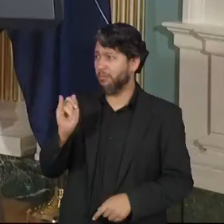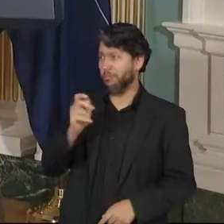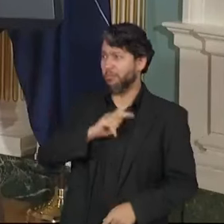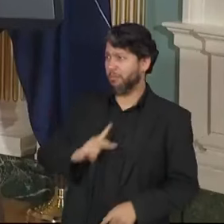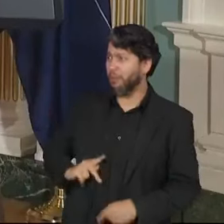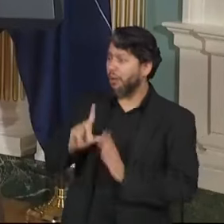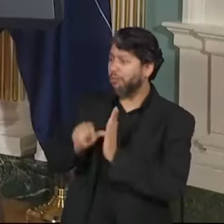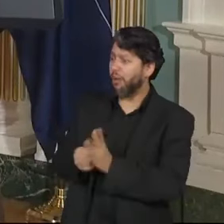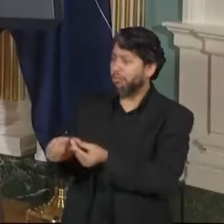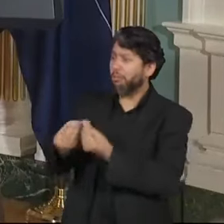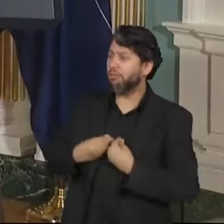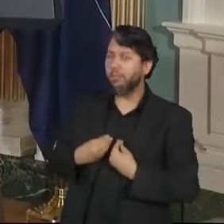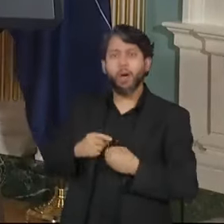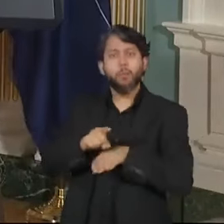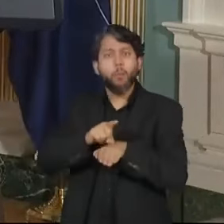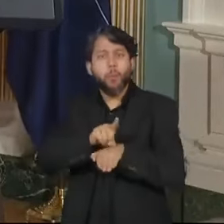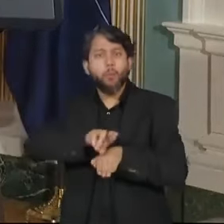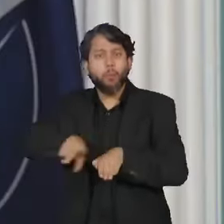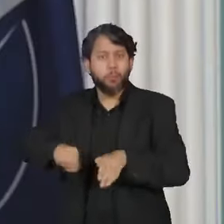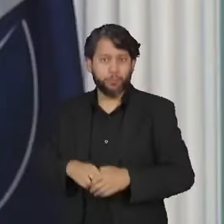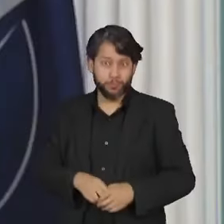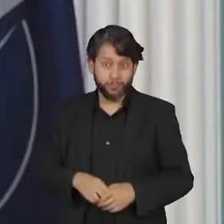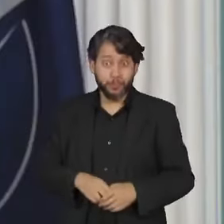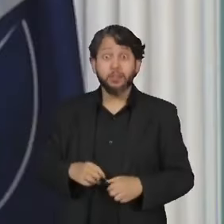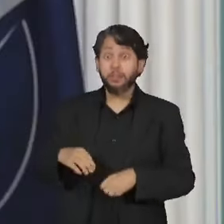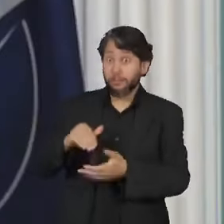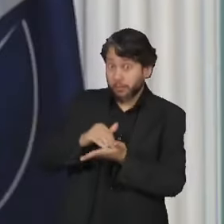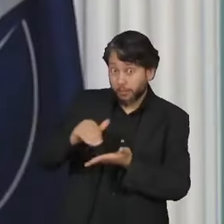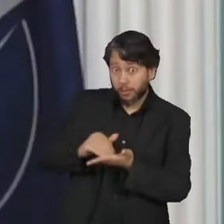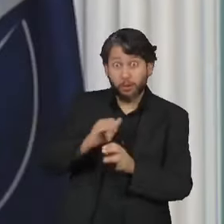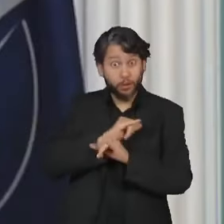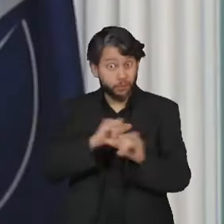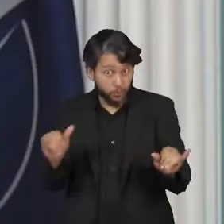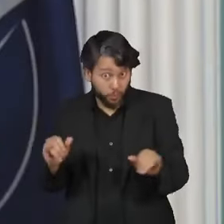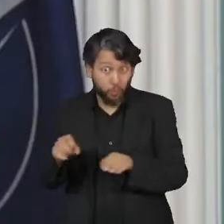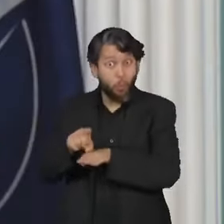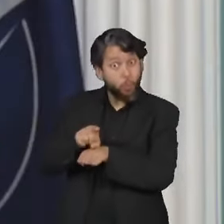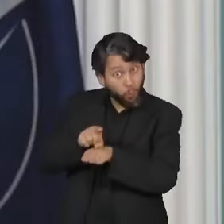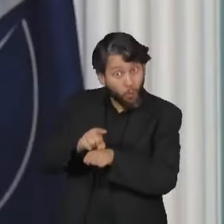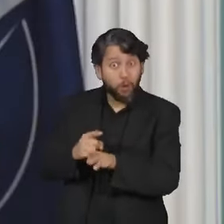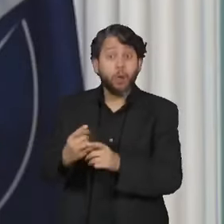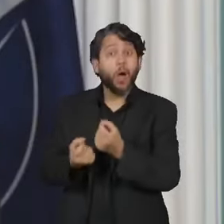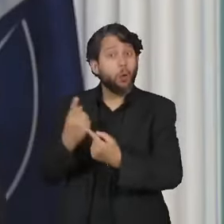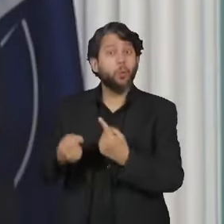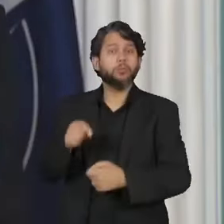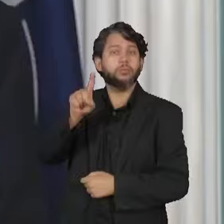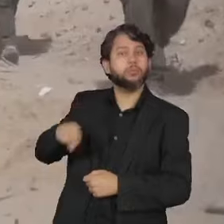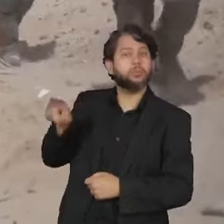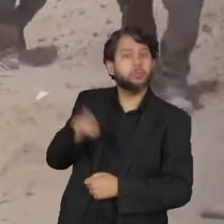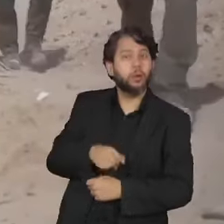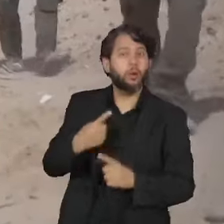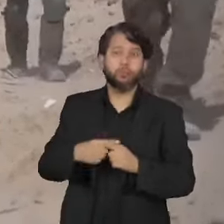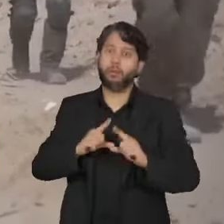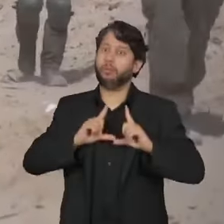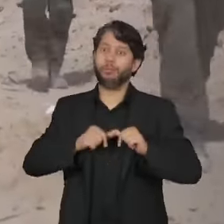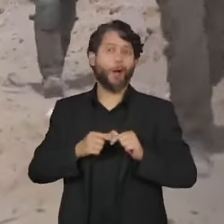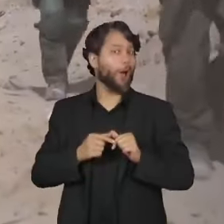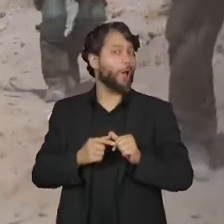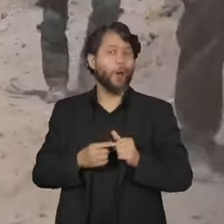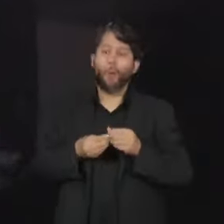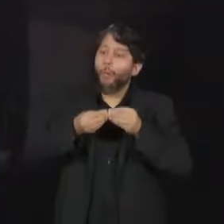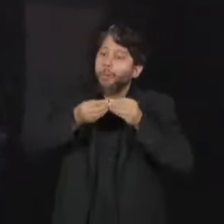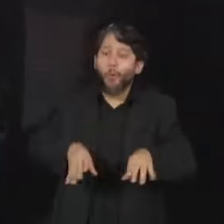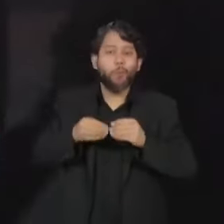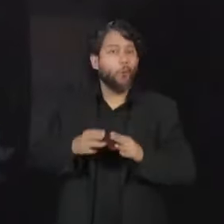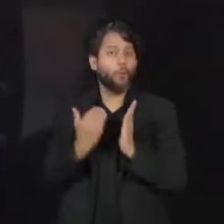de armas o secretário de estado Anthony blinken admitiu que parte do armamento foi embargado porque Israel Já foi longe demais na faixa de